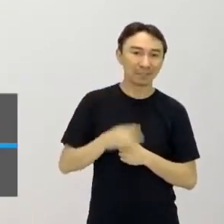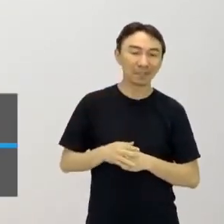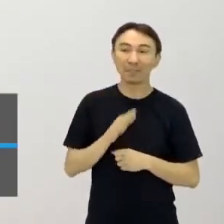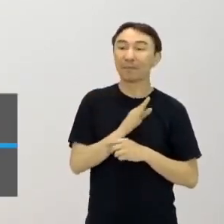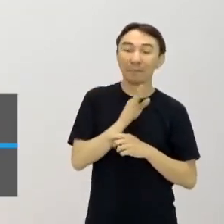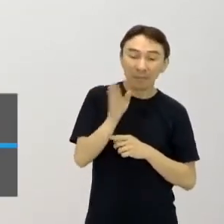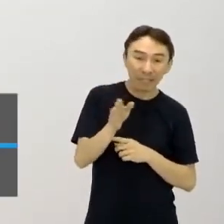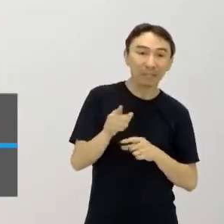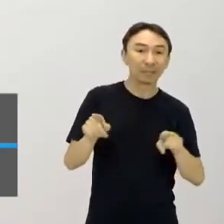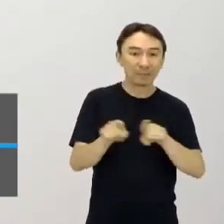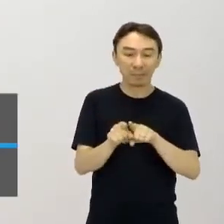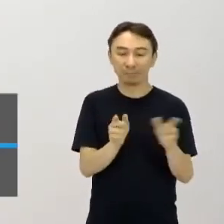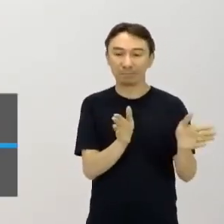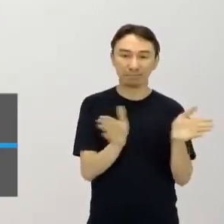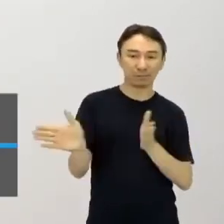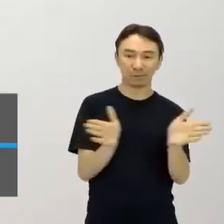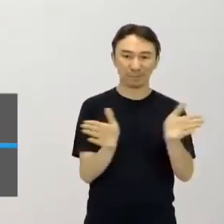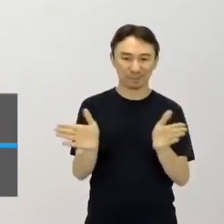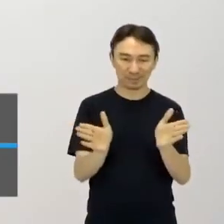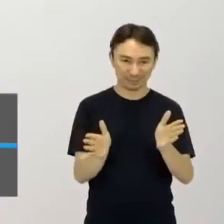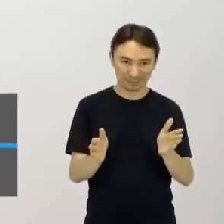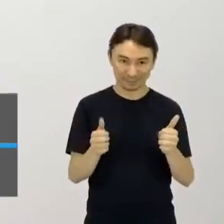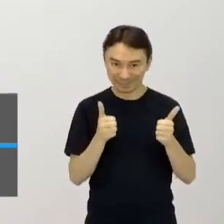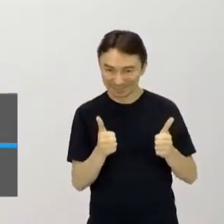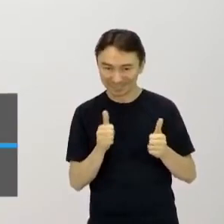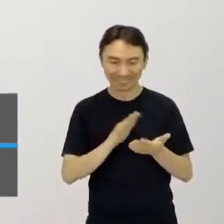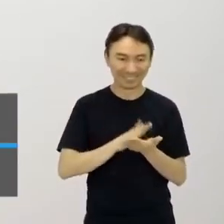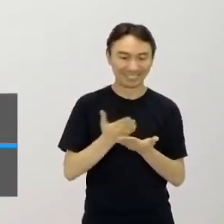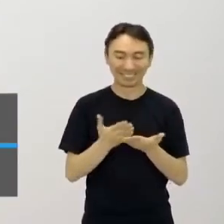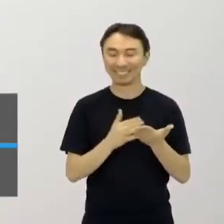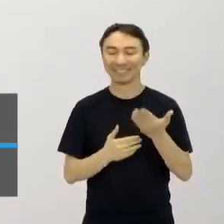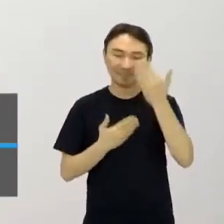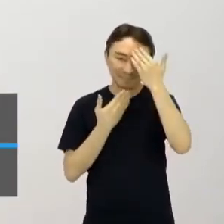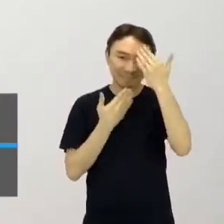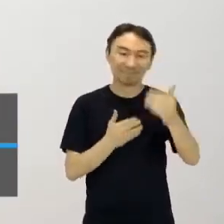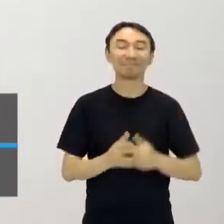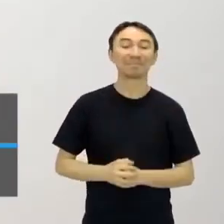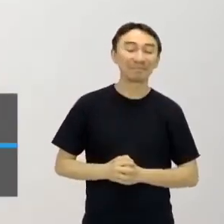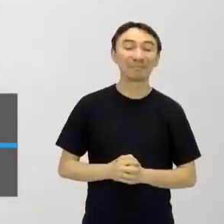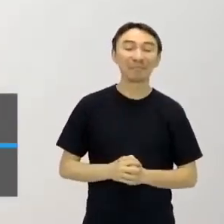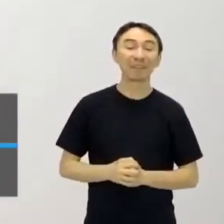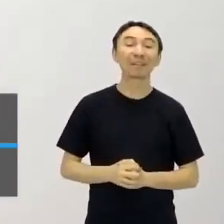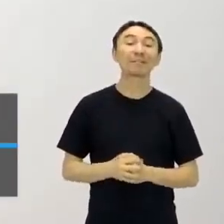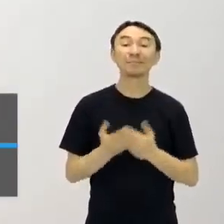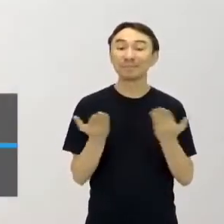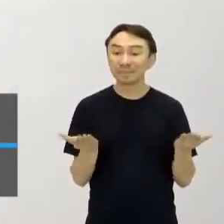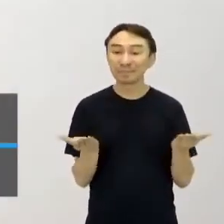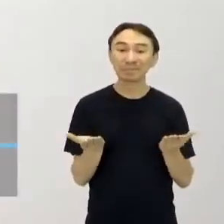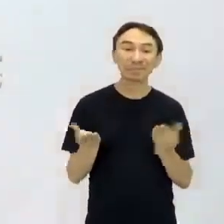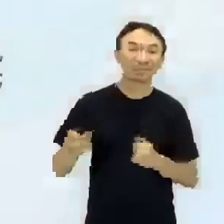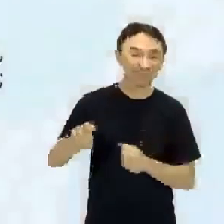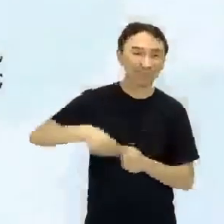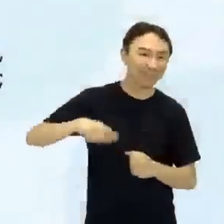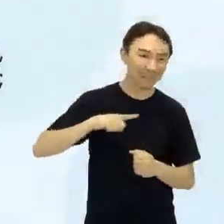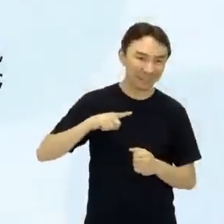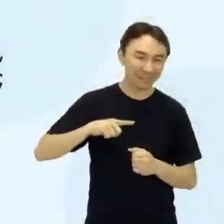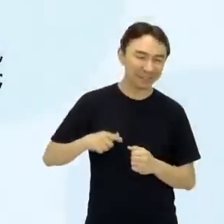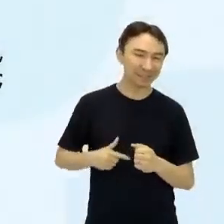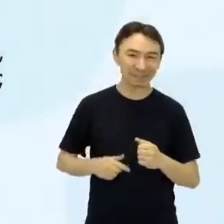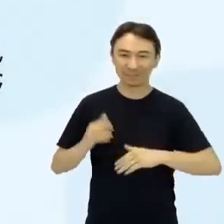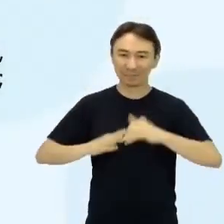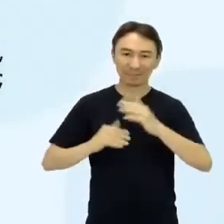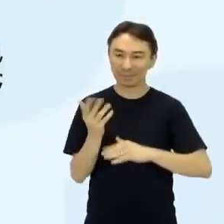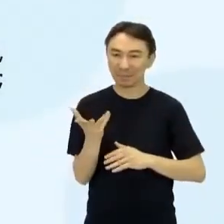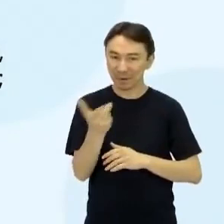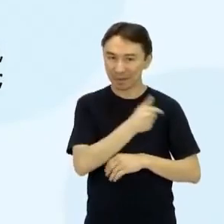pode ir também. Muitíssimo obrigado, viu? Vamos lá então? Vamos falar um pouquinho dessa aula. Já vamos ler já a habilidade, que são duas,